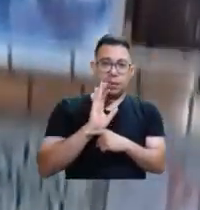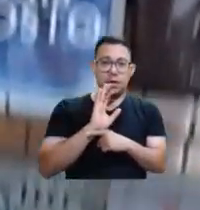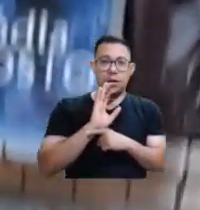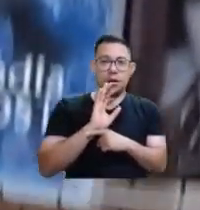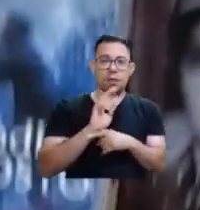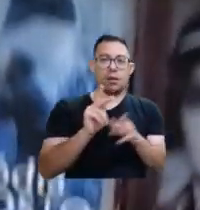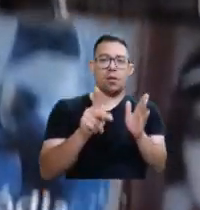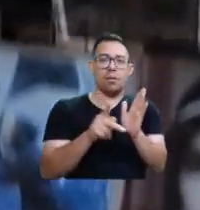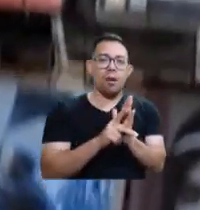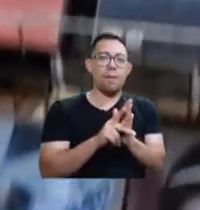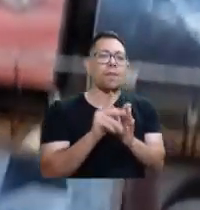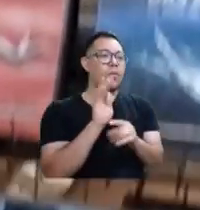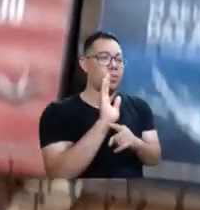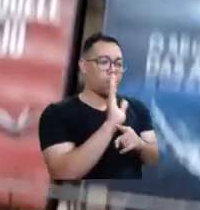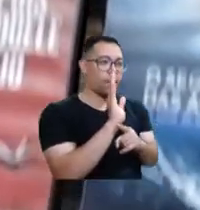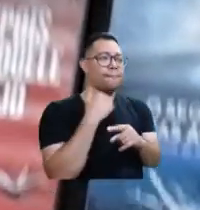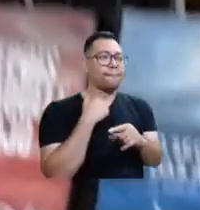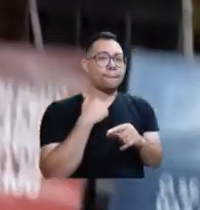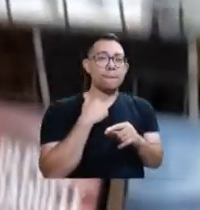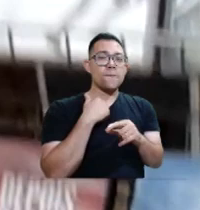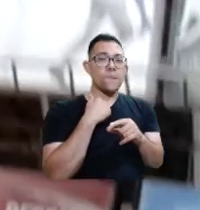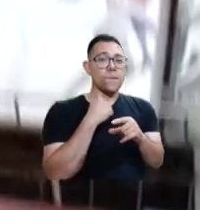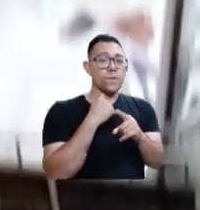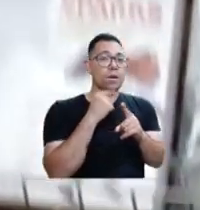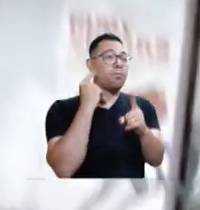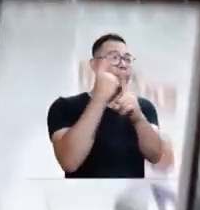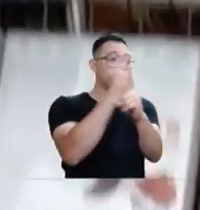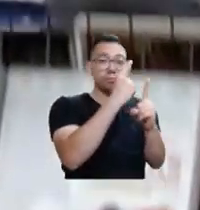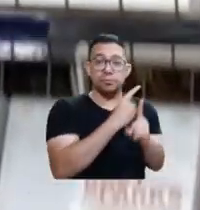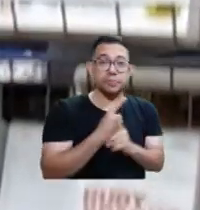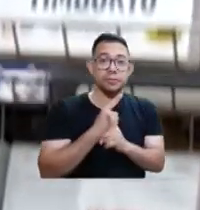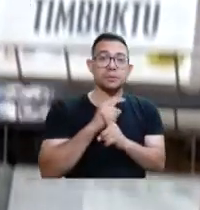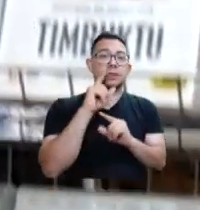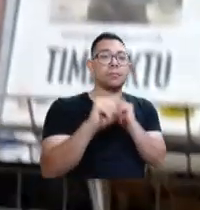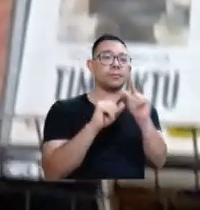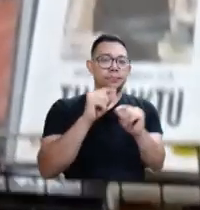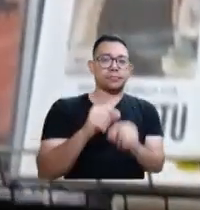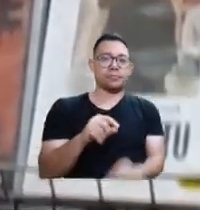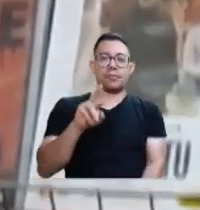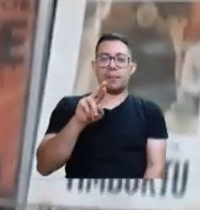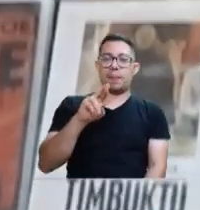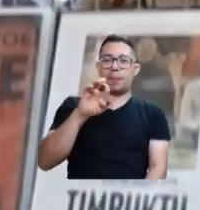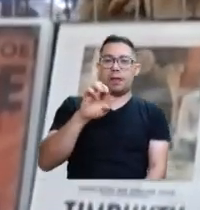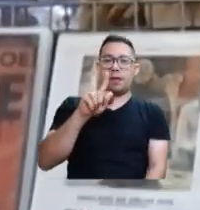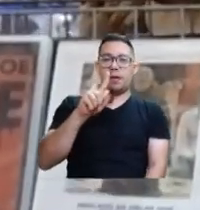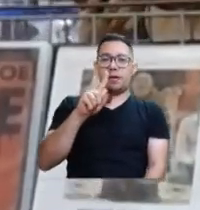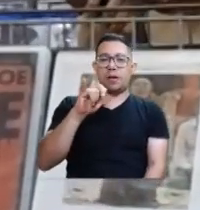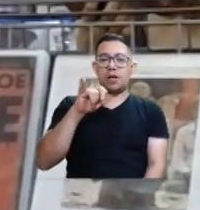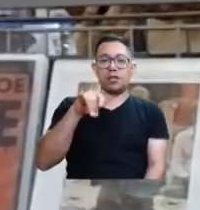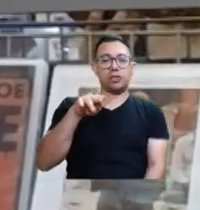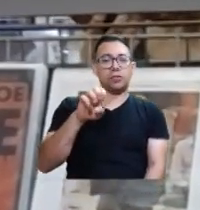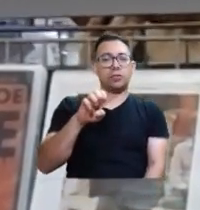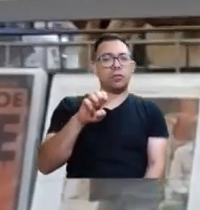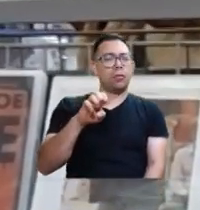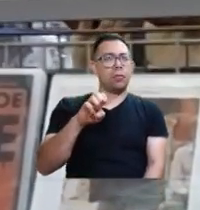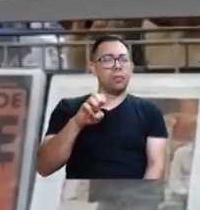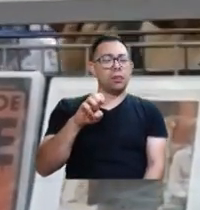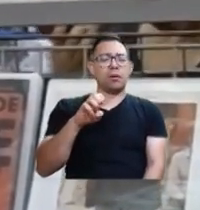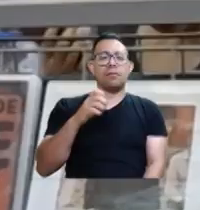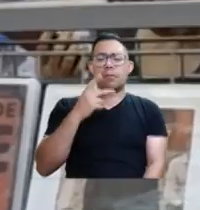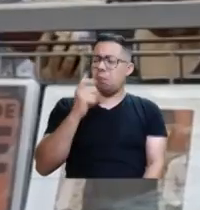muita empatia, né? Porque quando precisava de vídeos lá, educativos, Germinal, quando precisava de vídeos educativos,